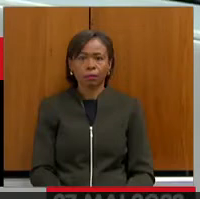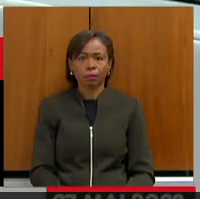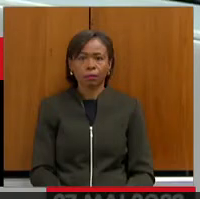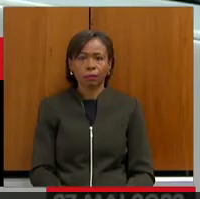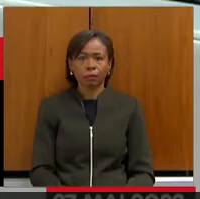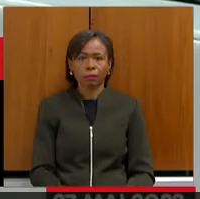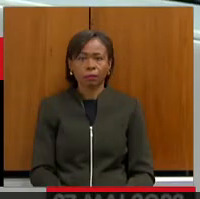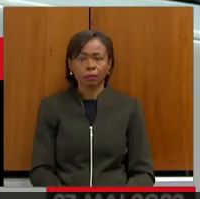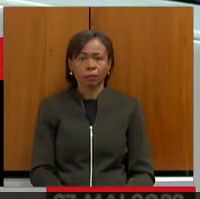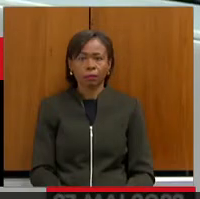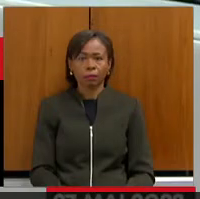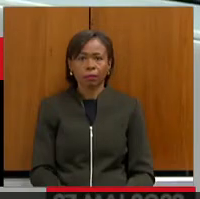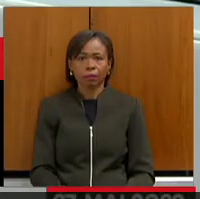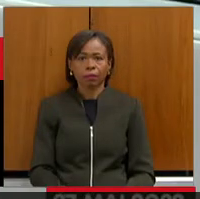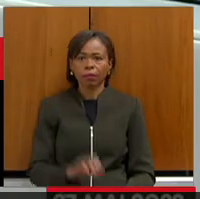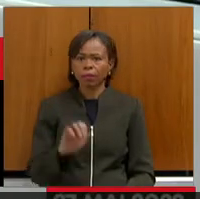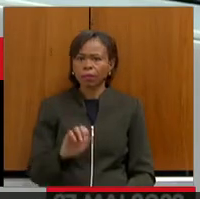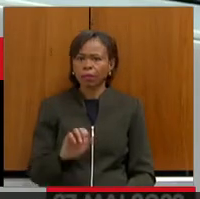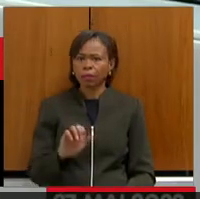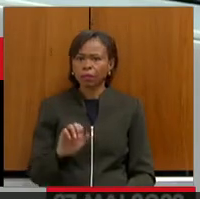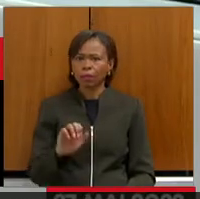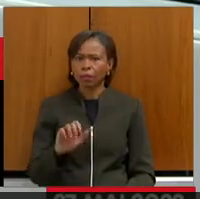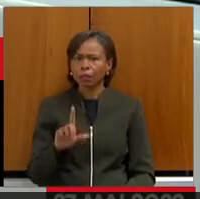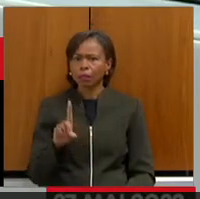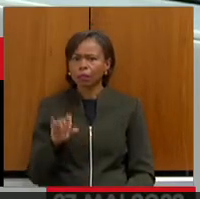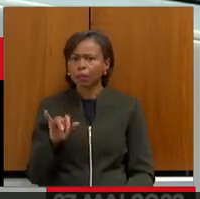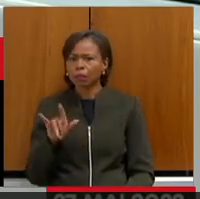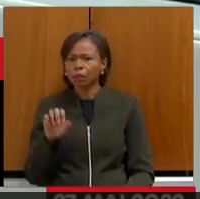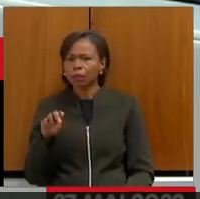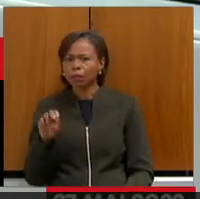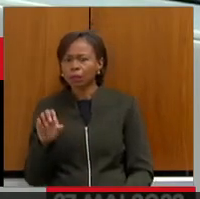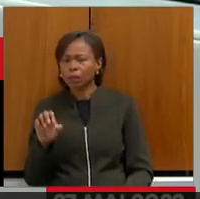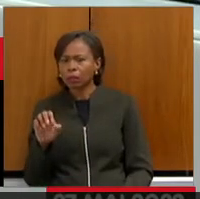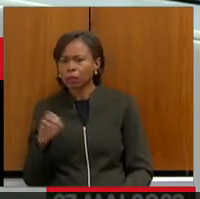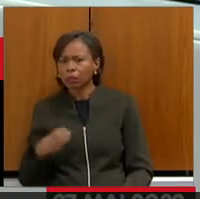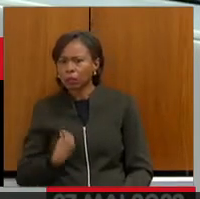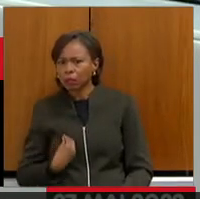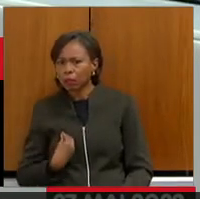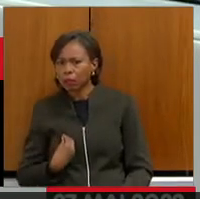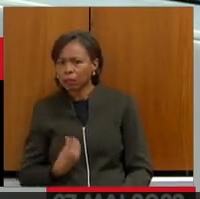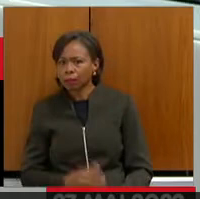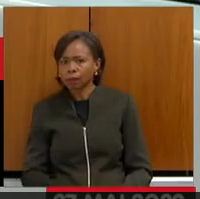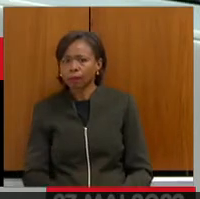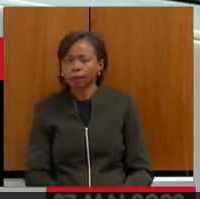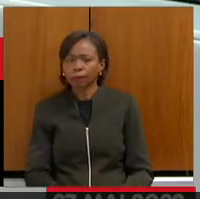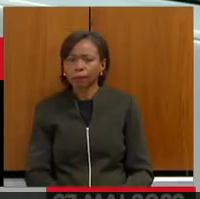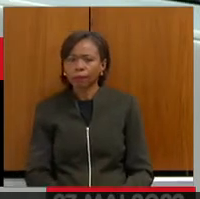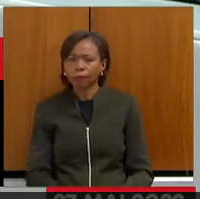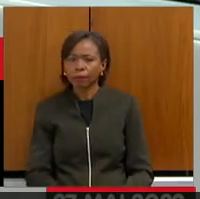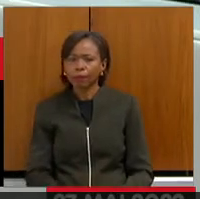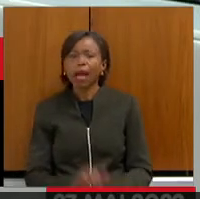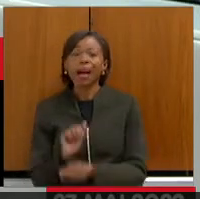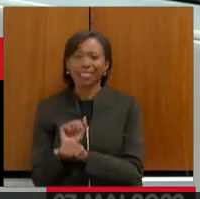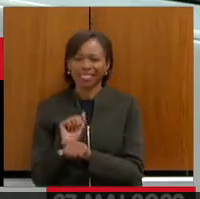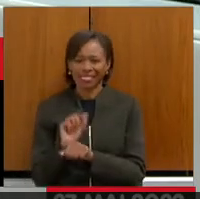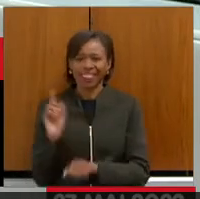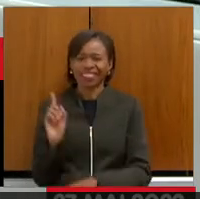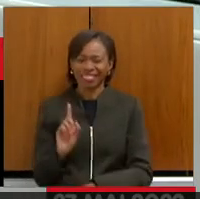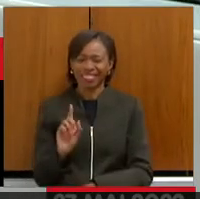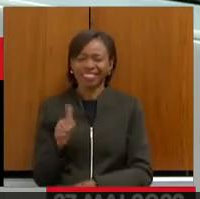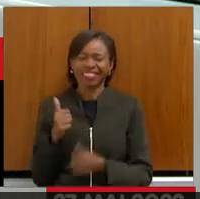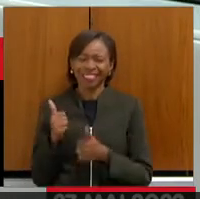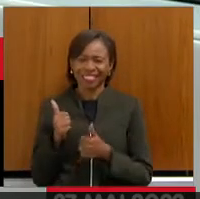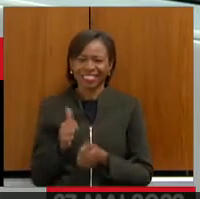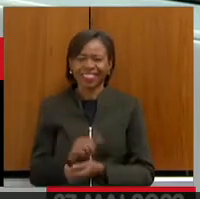Oi gente delenita por aí eu tava aqui agora viu ela ah ah tá guardando de joia